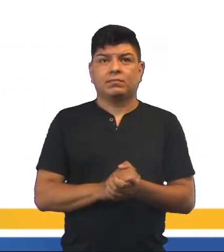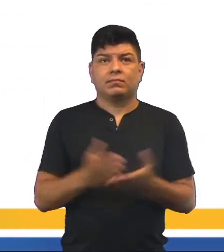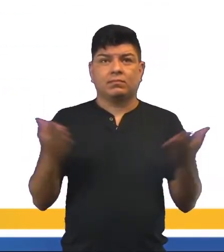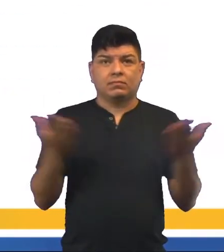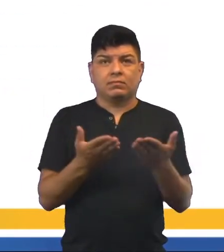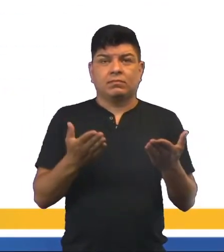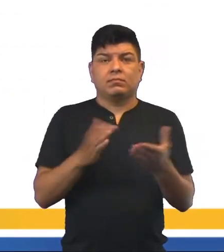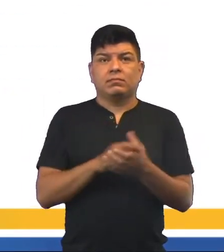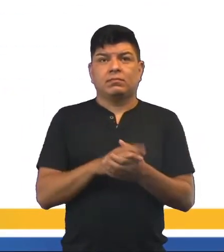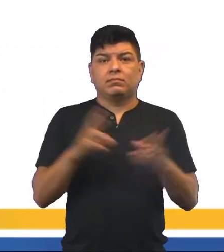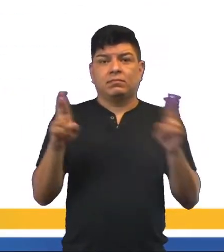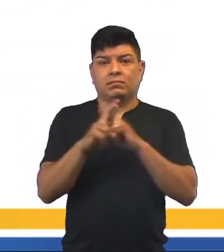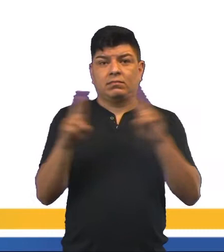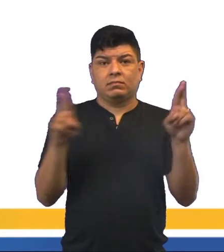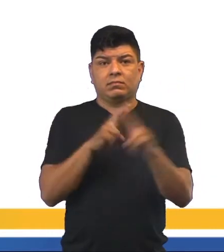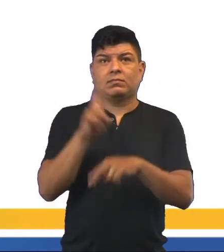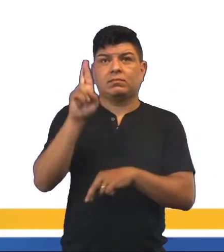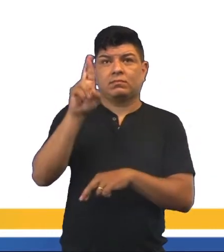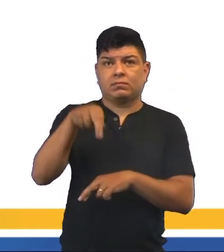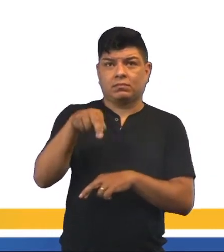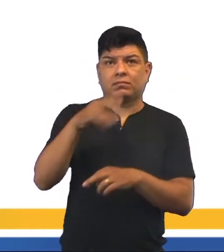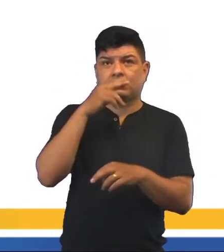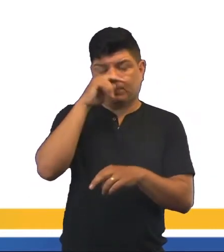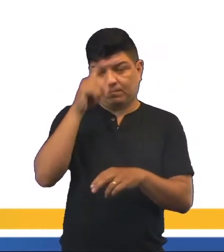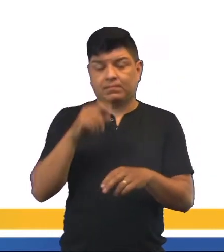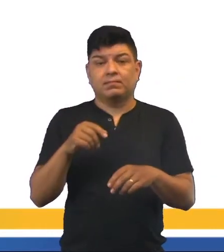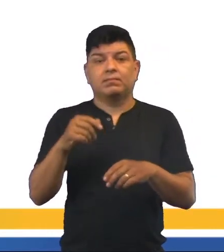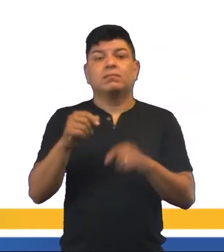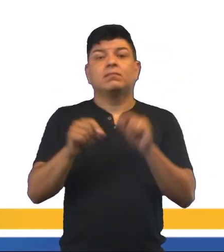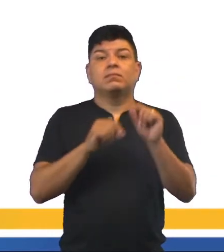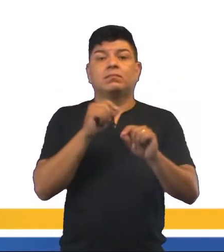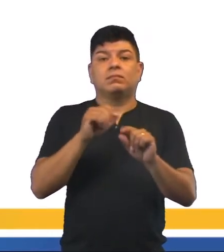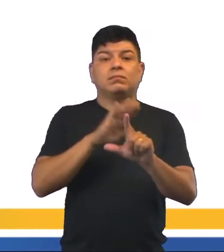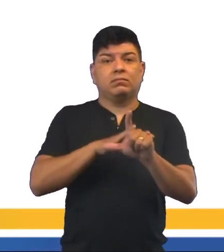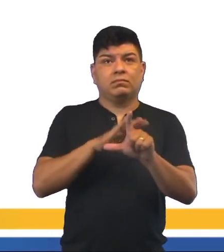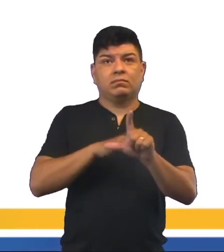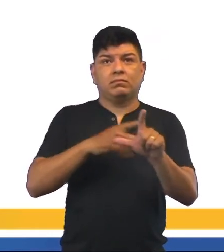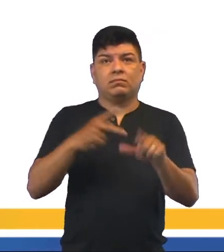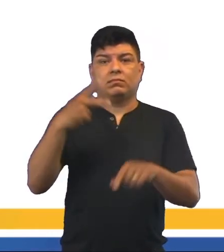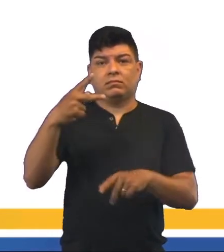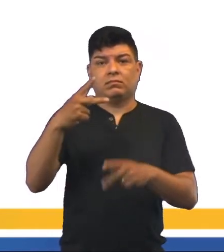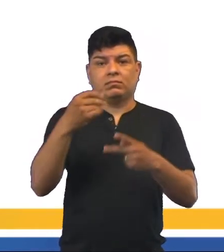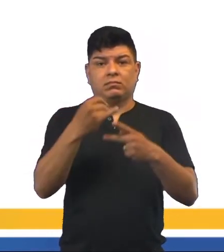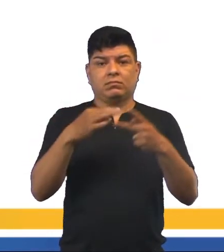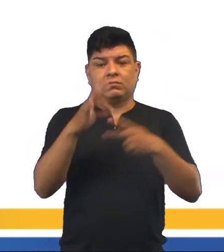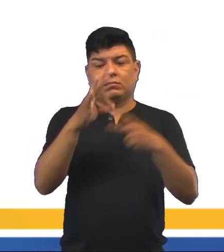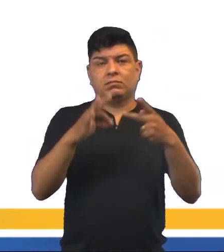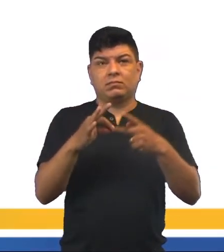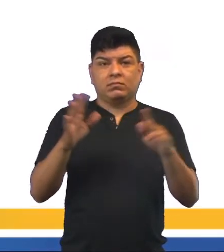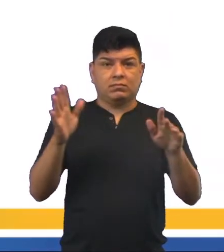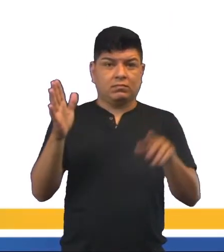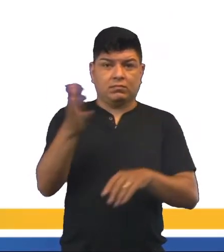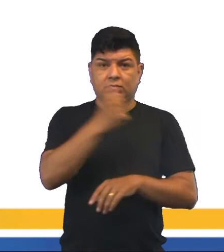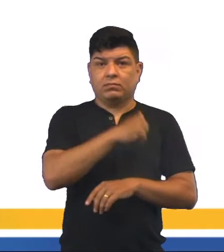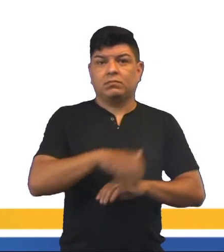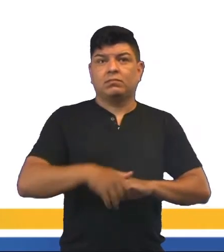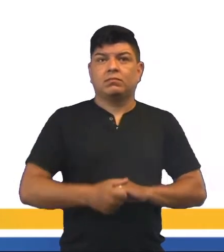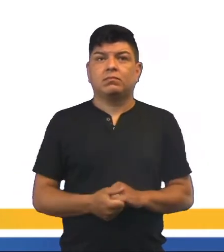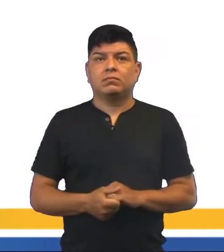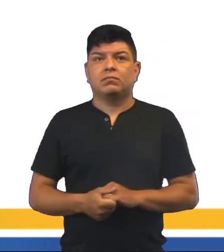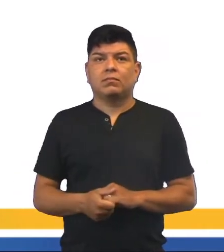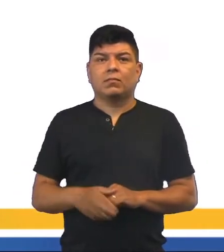Agora vamos lá para a relação da razão entre as áreas de dois polígonos. Bora lá, pessoal.